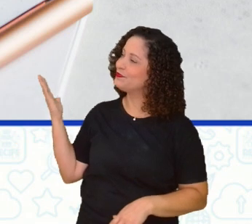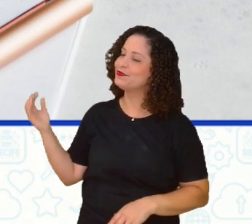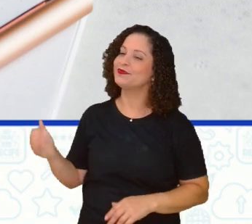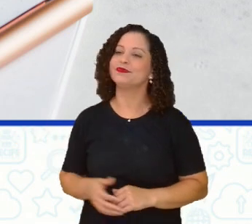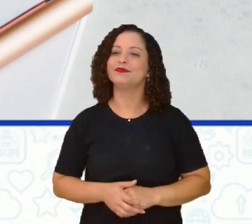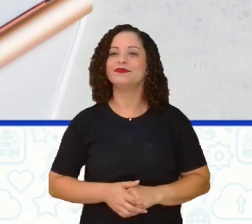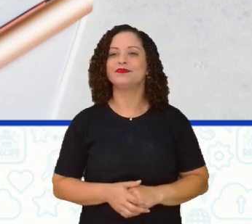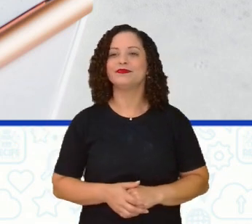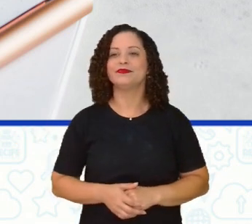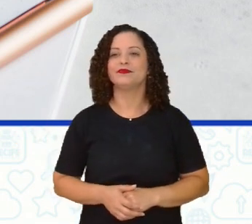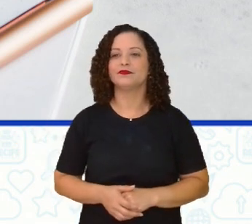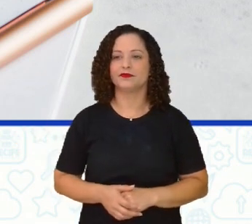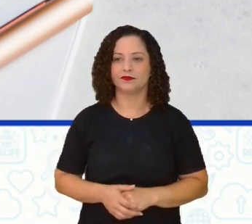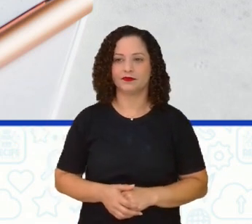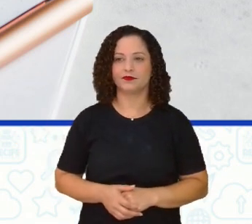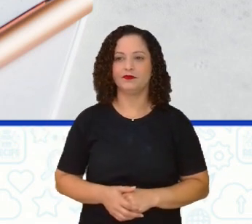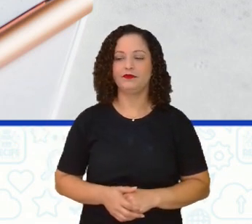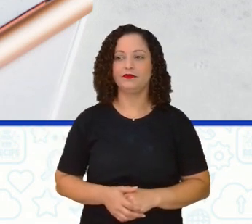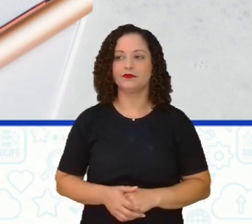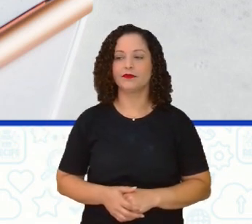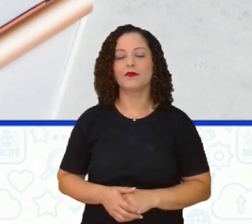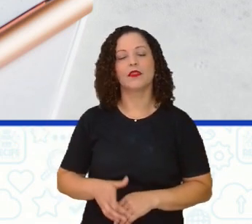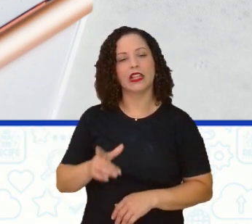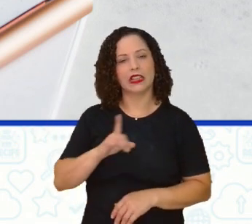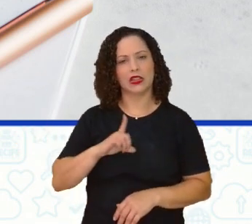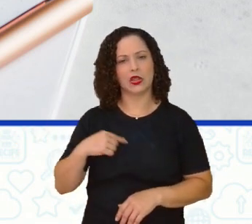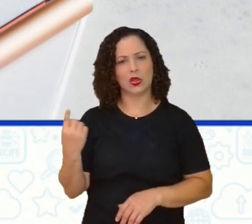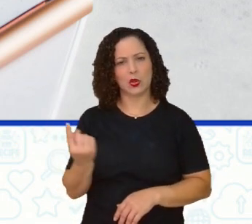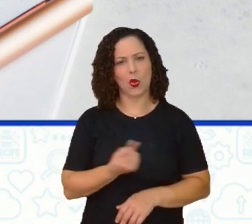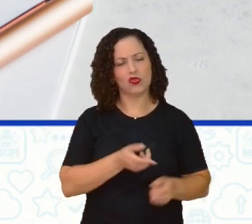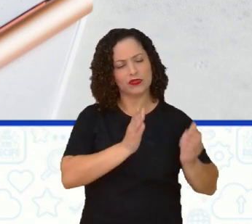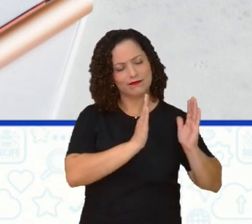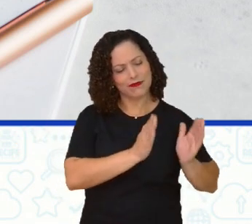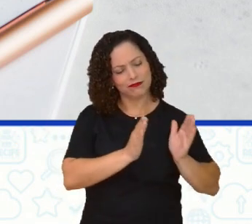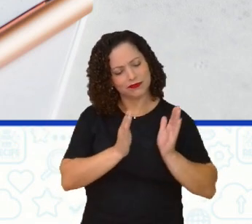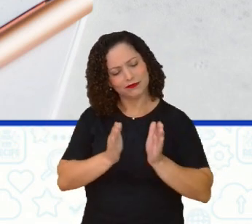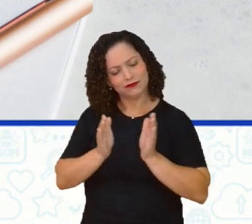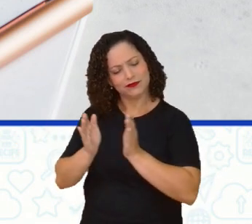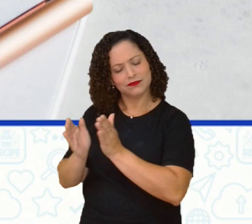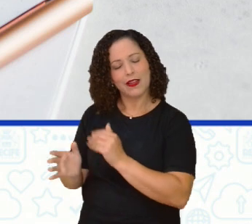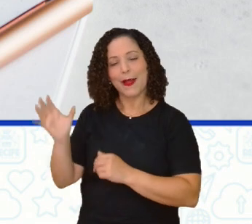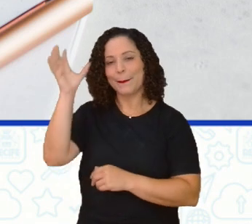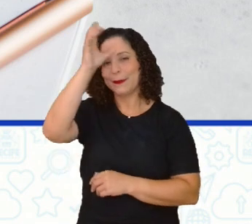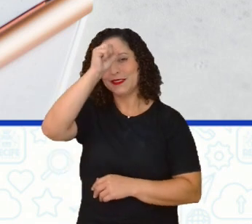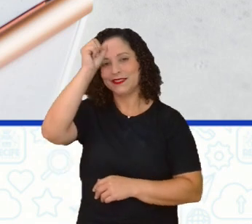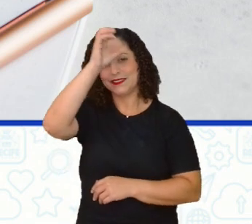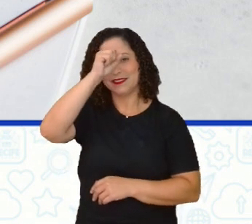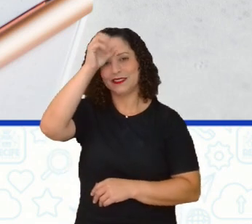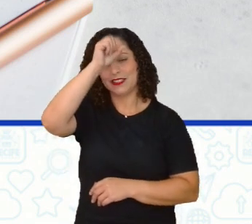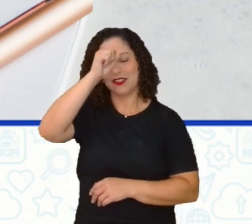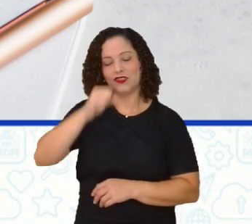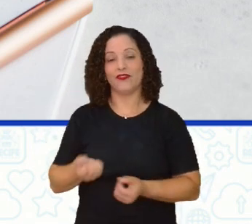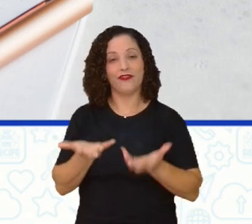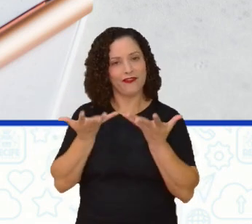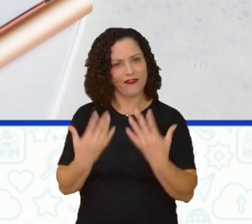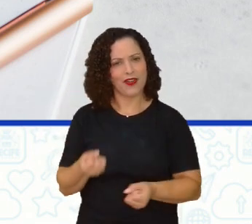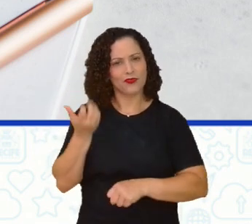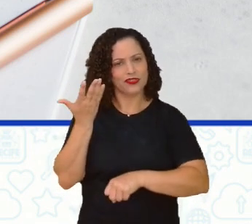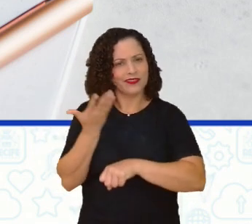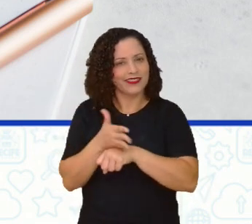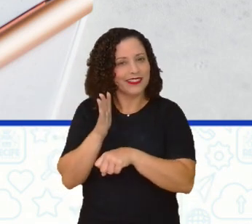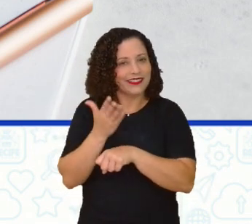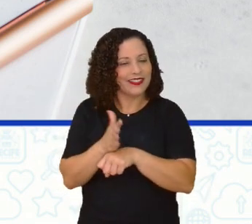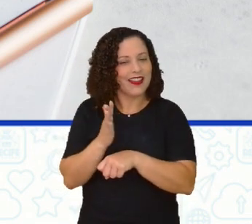gente, estamos nesse processo de construção, de recomposição da aprendizagem. Então, vamos treinar, né? O